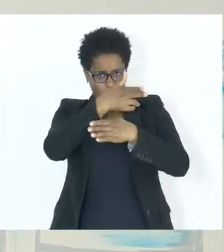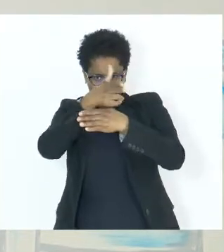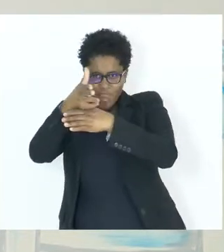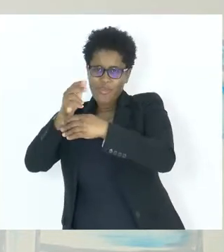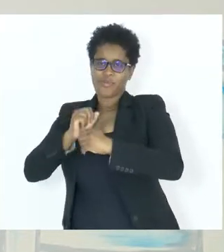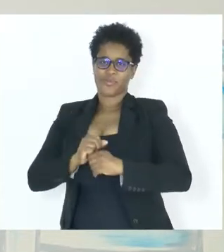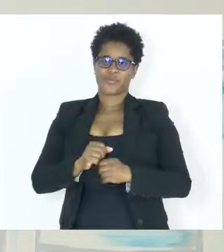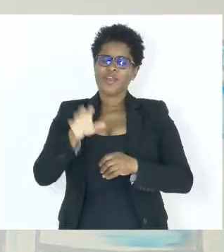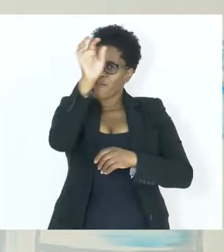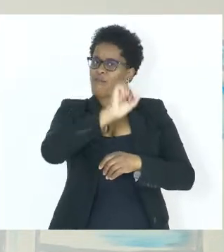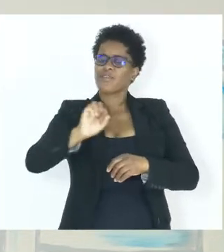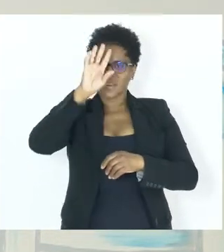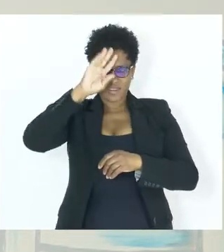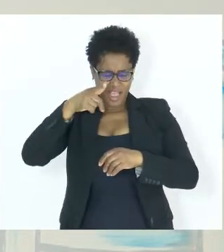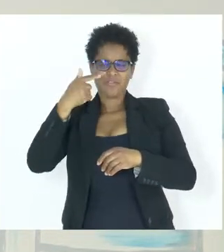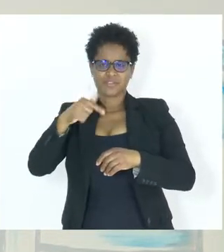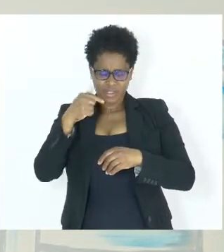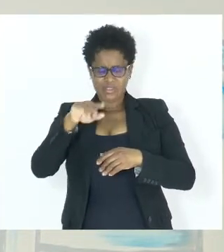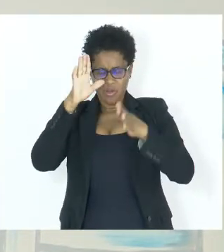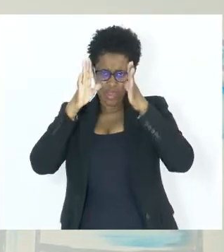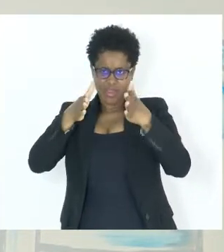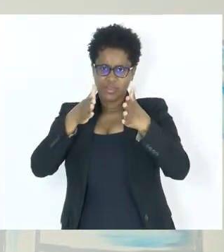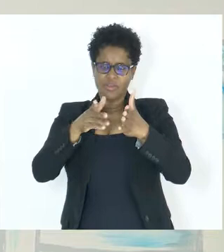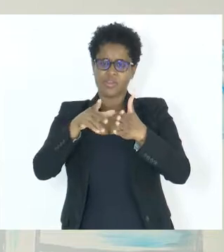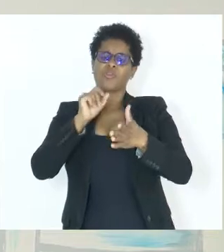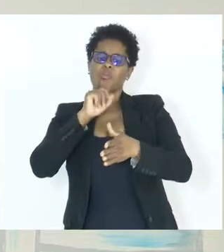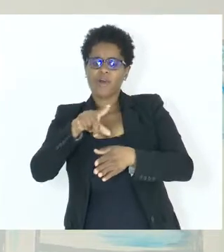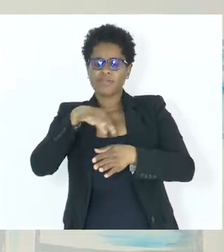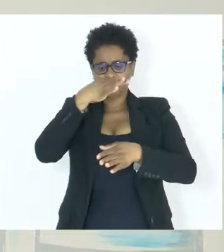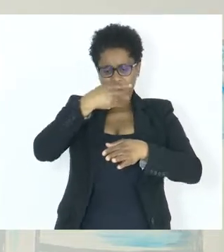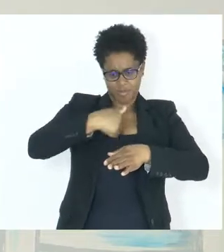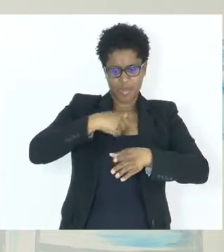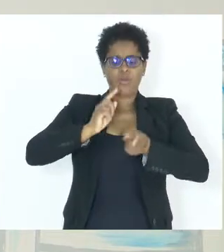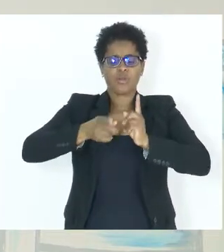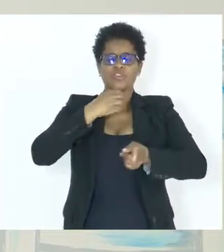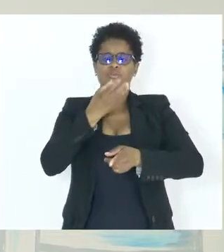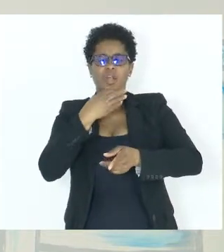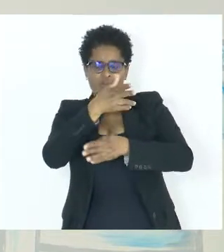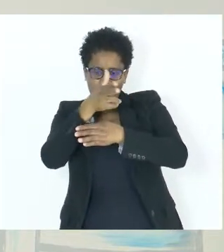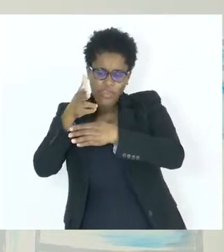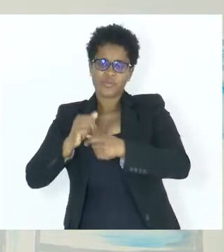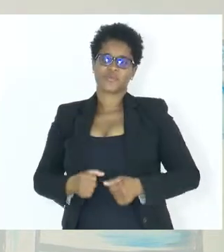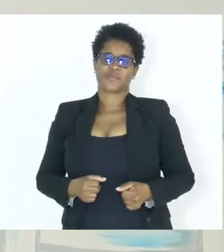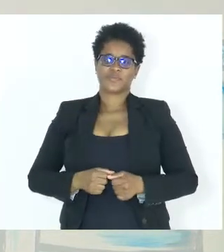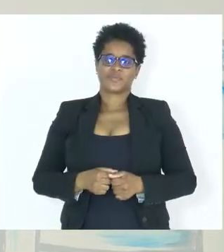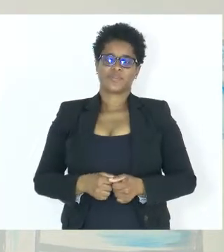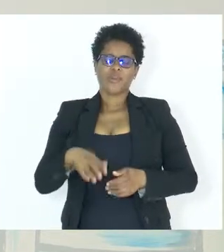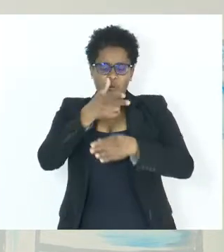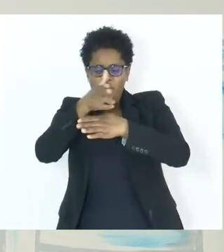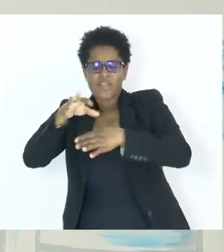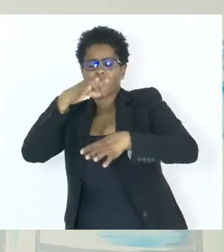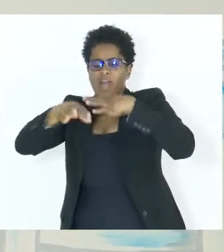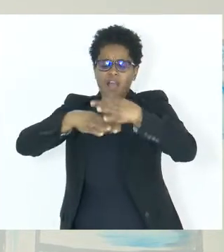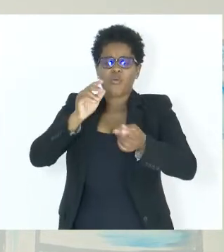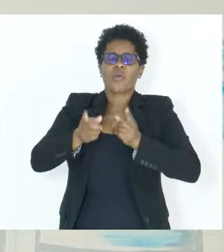vídeo. Vocês estavam atentos? Então podem me dizer o que foi explicado no vídeo? O vídeo fala